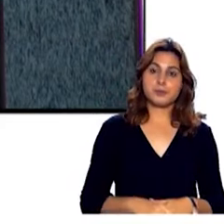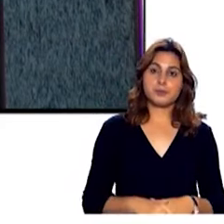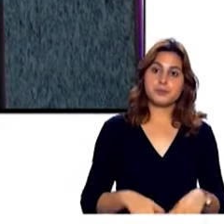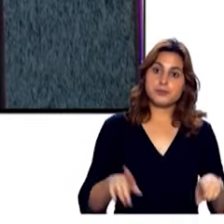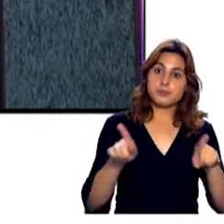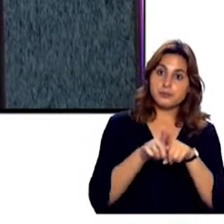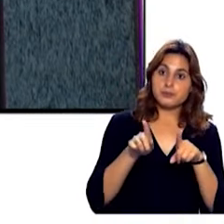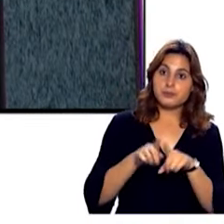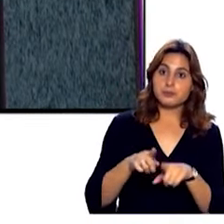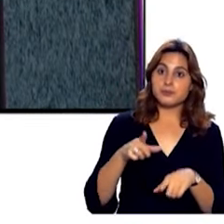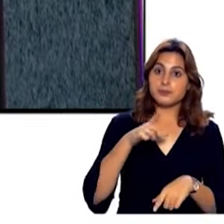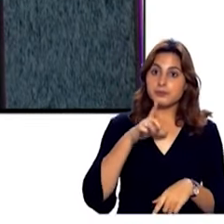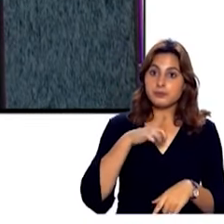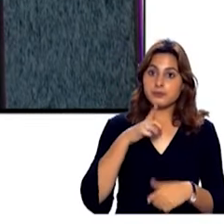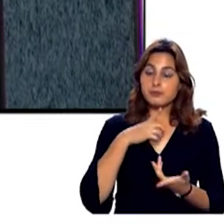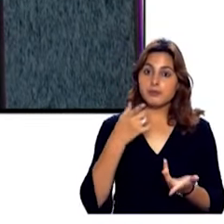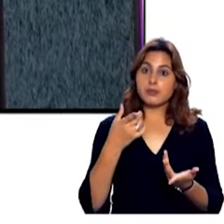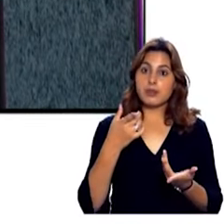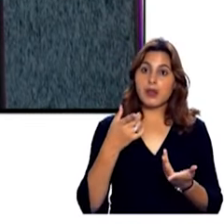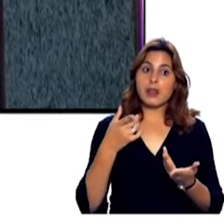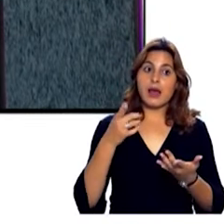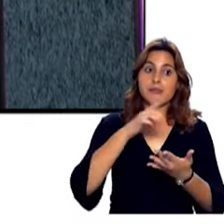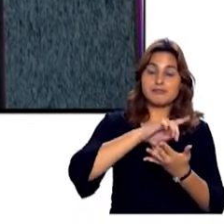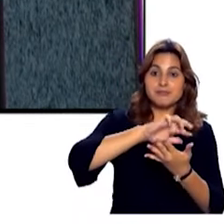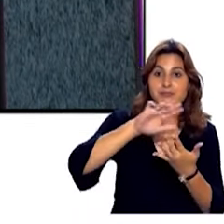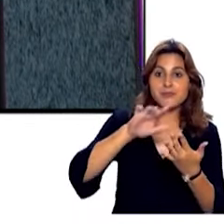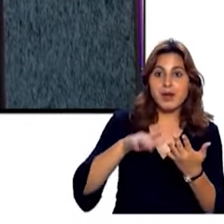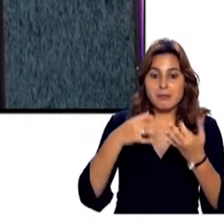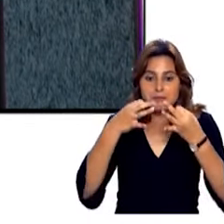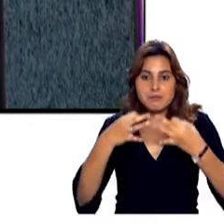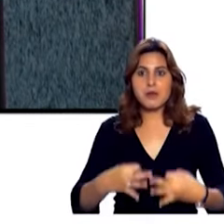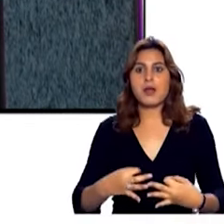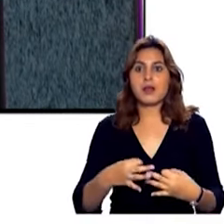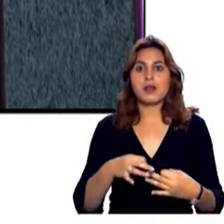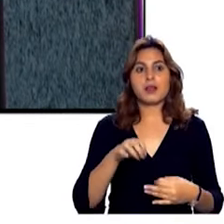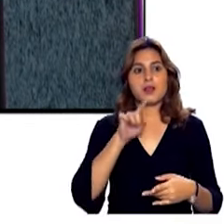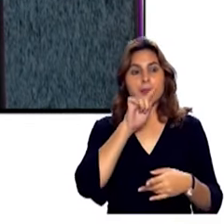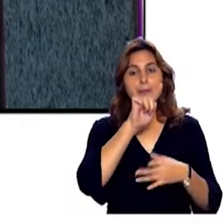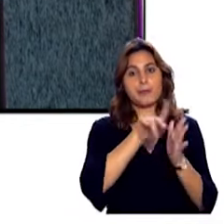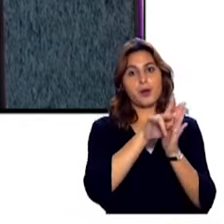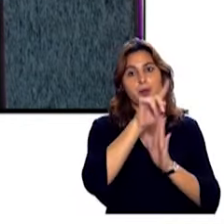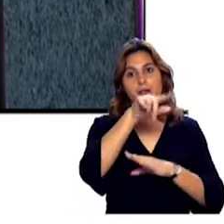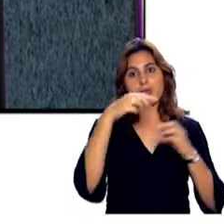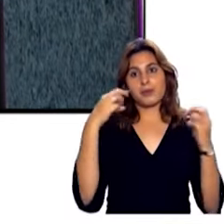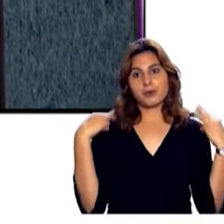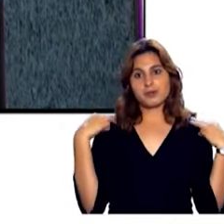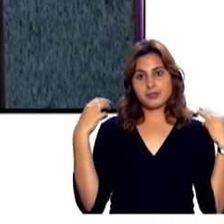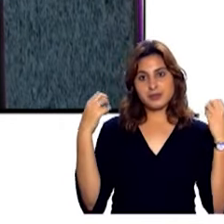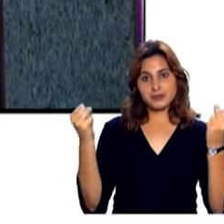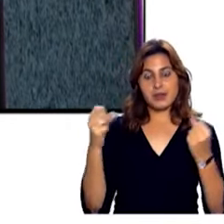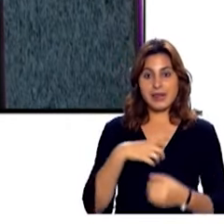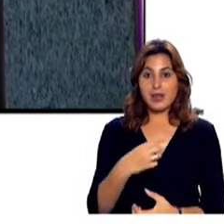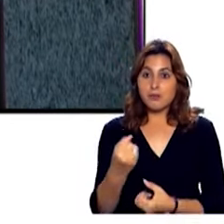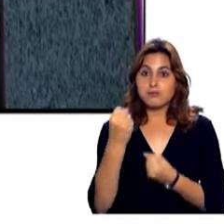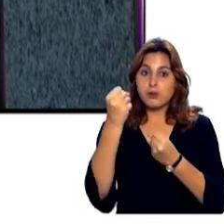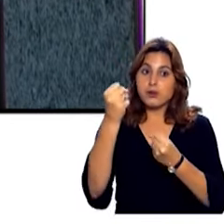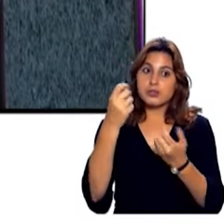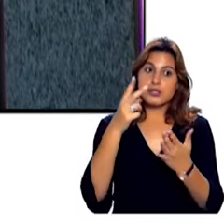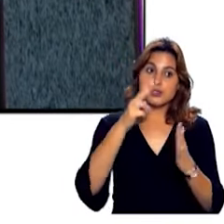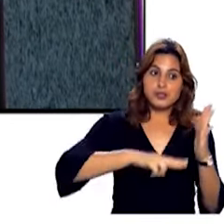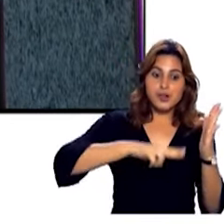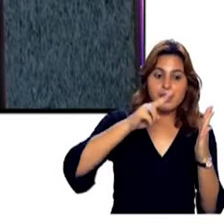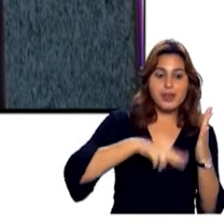dignidade isso é o mais importante a função da magistratura que passa a exercer o poder de interpretar a